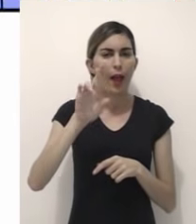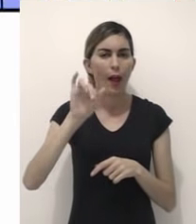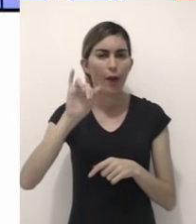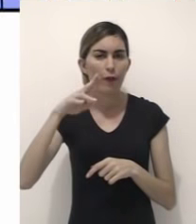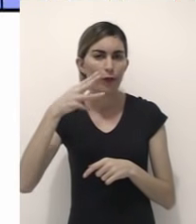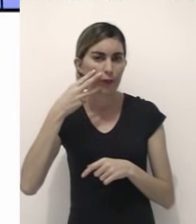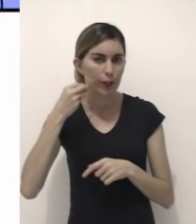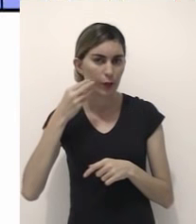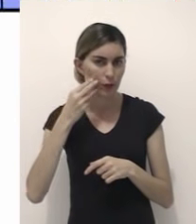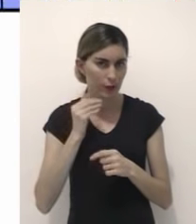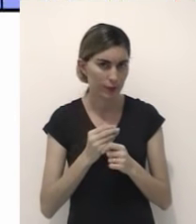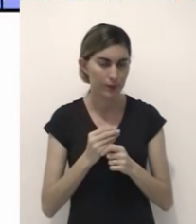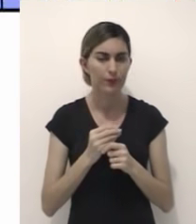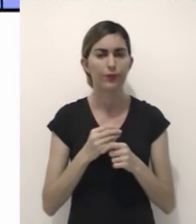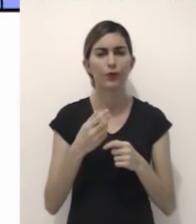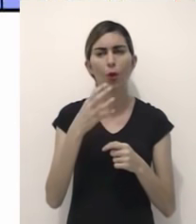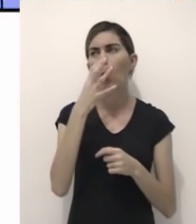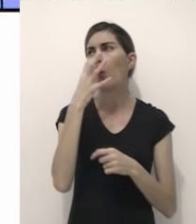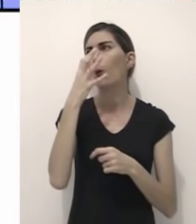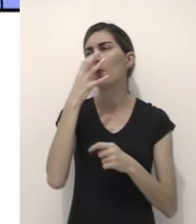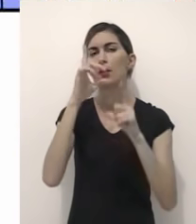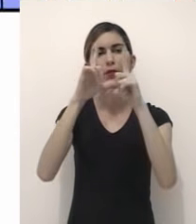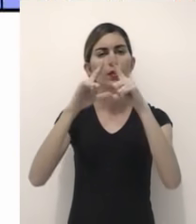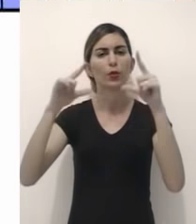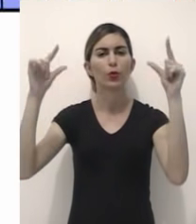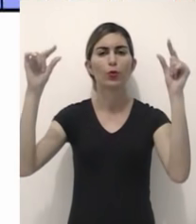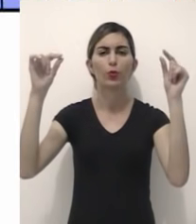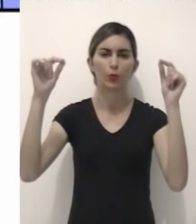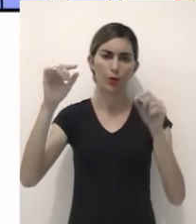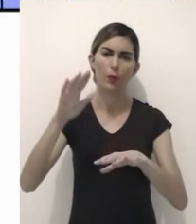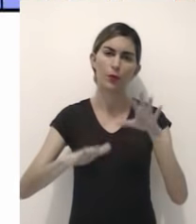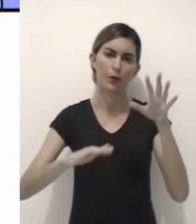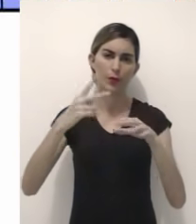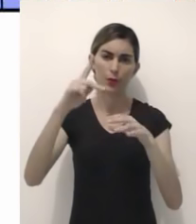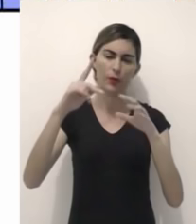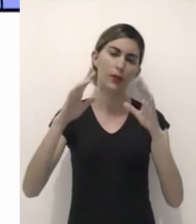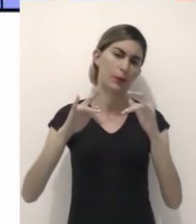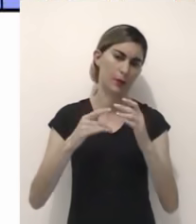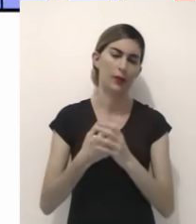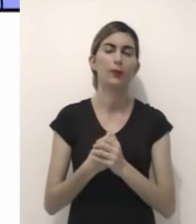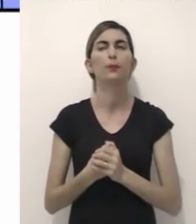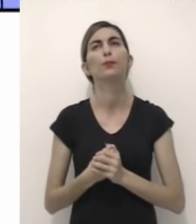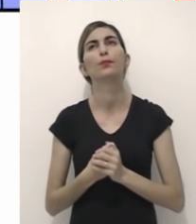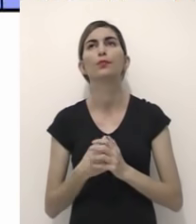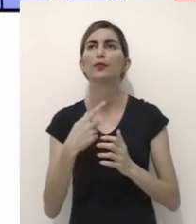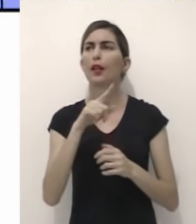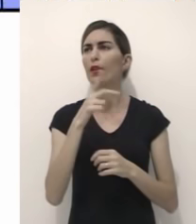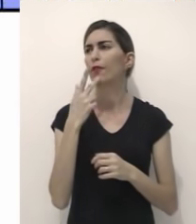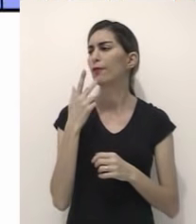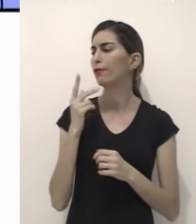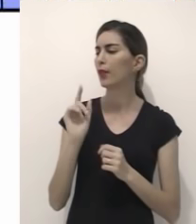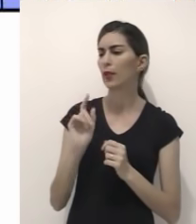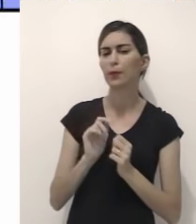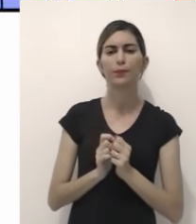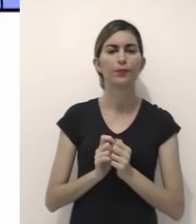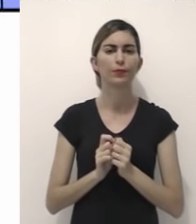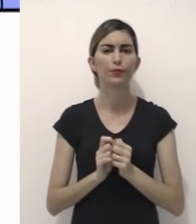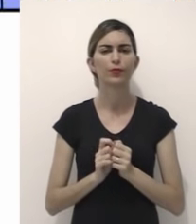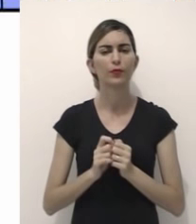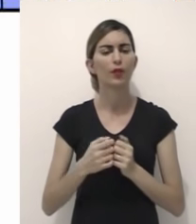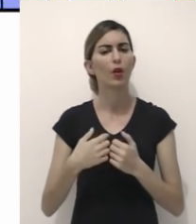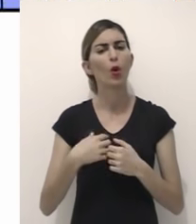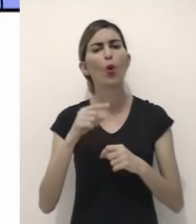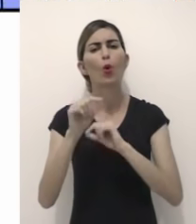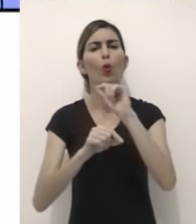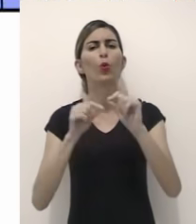Garfield. Tem um Garfield observando a Lua, provavelmente a sua namorada. E ela diz o seguinte para